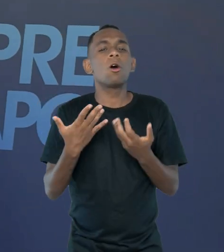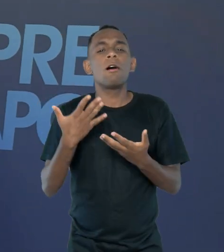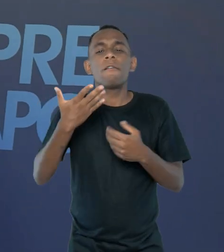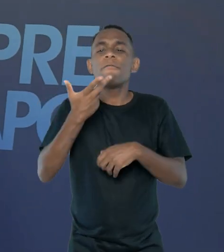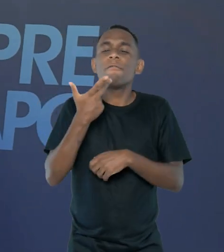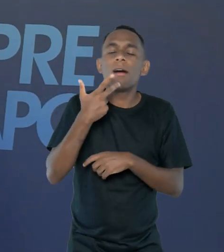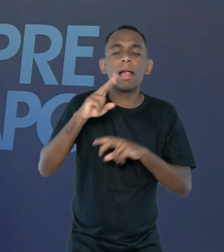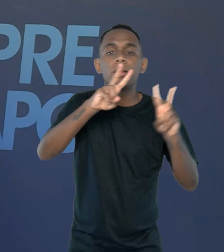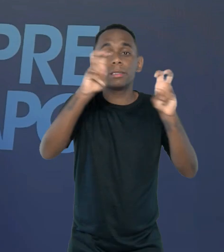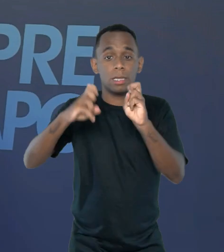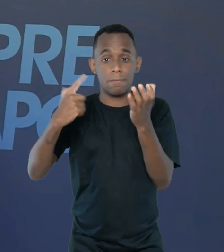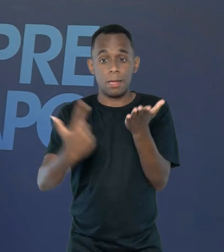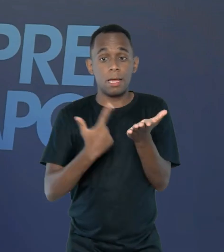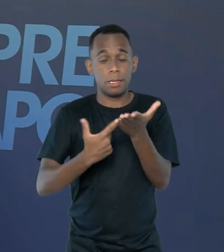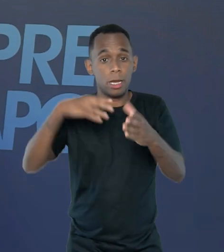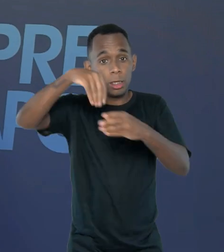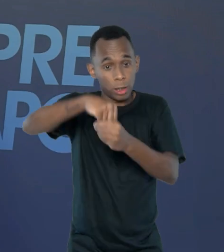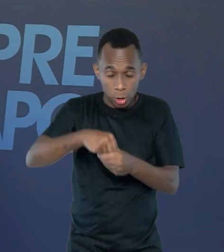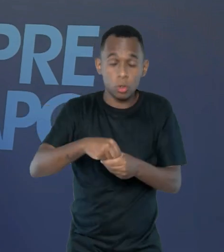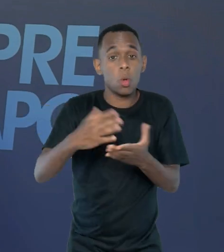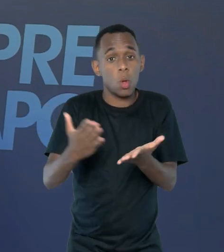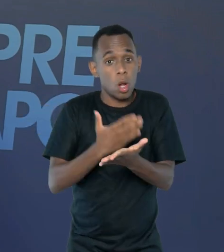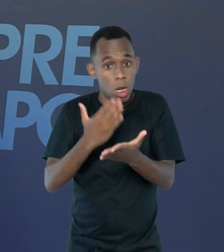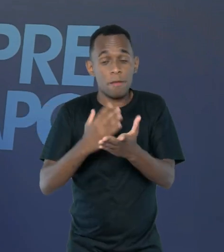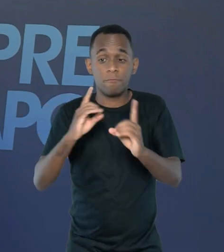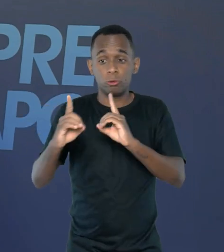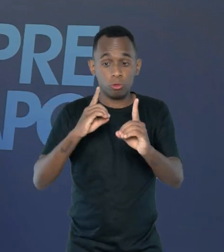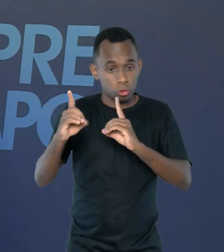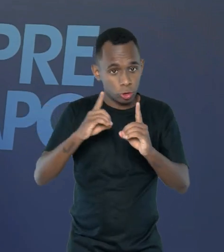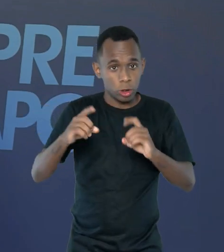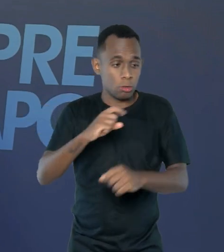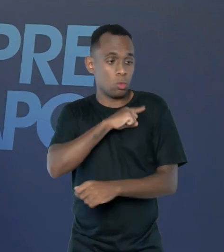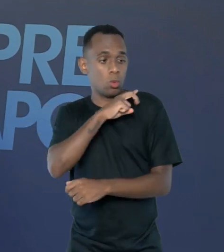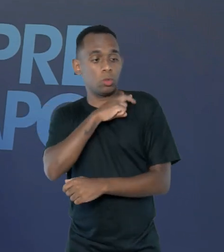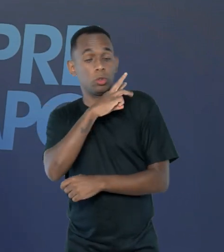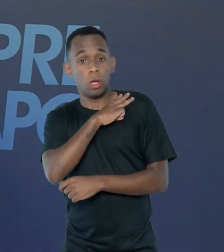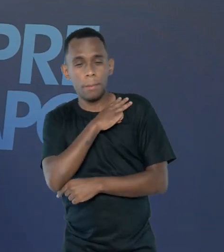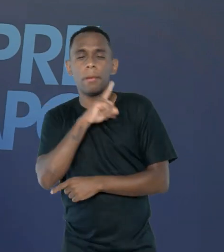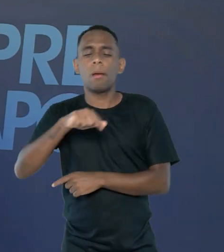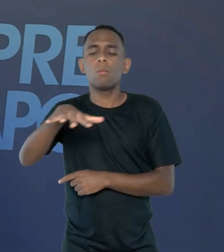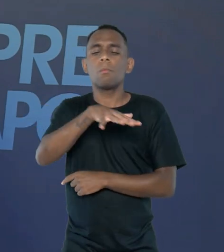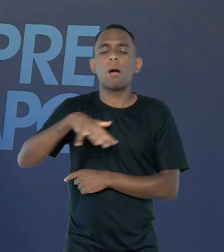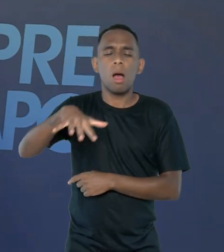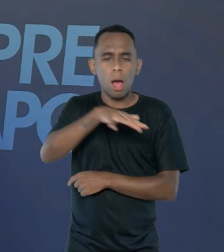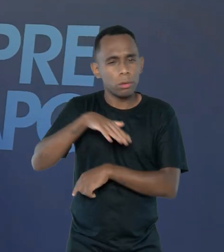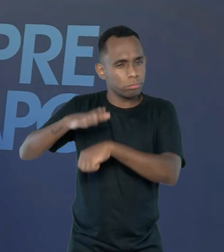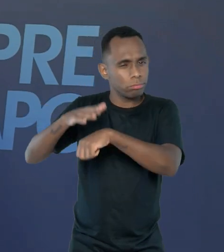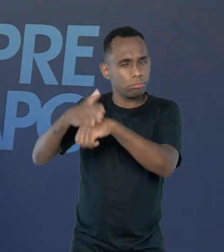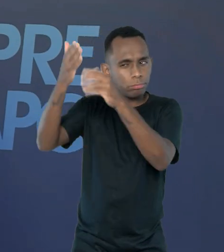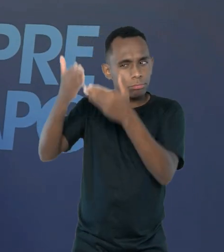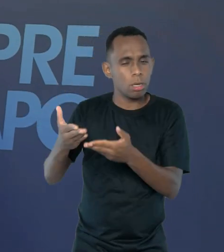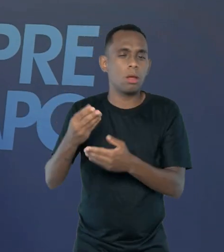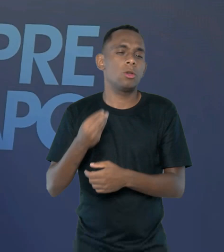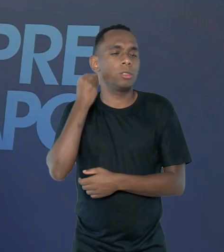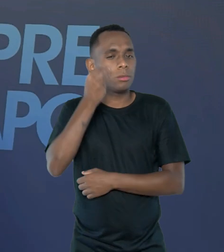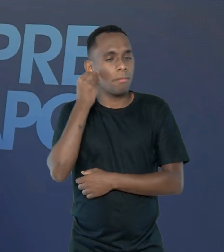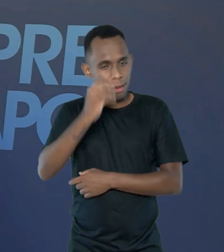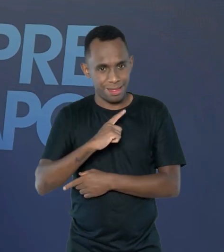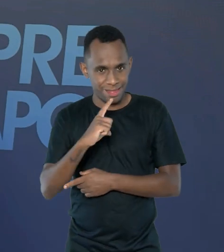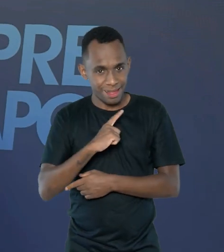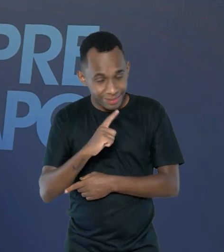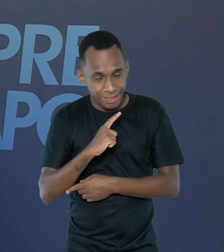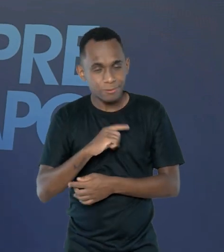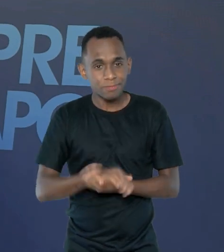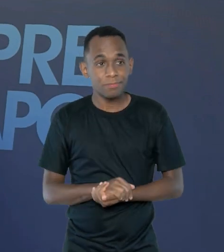A Literatura nos Livros Didáticos para o Ensino Médio, que é uma área que a Graça tem uma grande